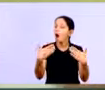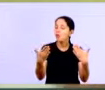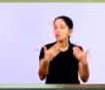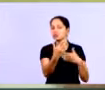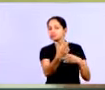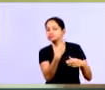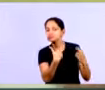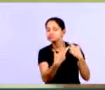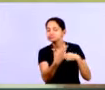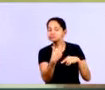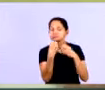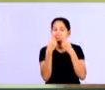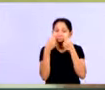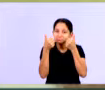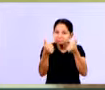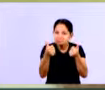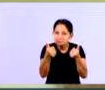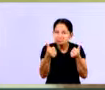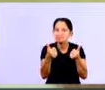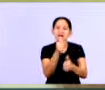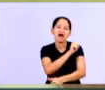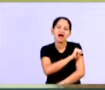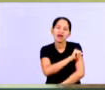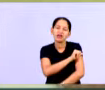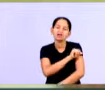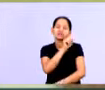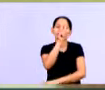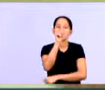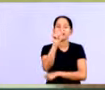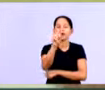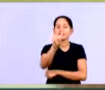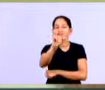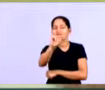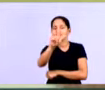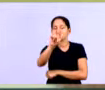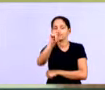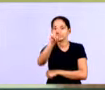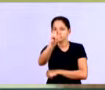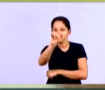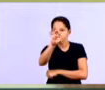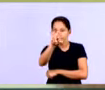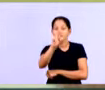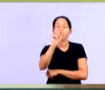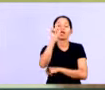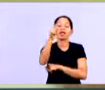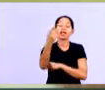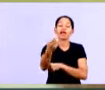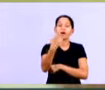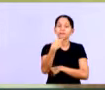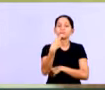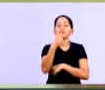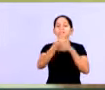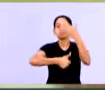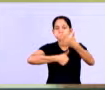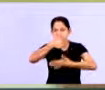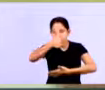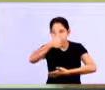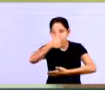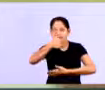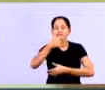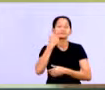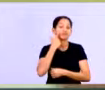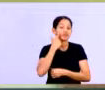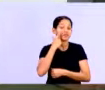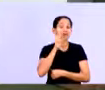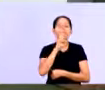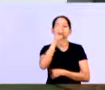aqui, alunos. Que bom a participação de vocês. O aluno Wilker, de Colorado Oeste, respondeu a nossa questão número 1. Então vamos